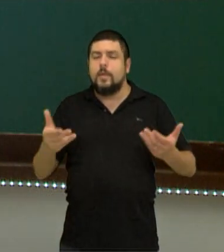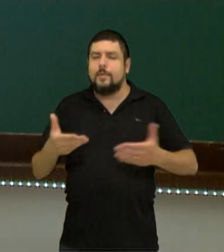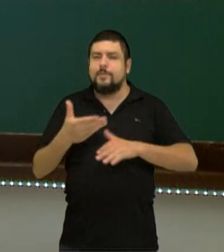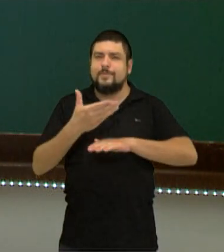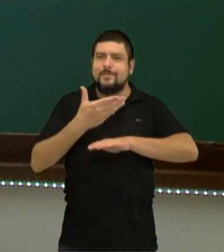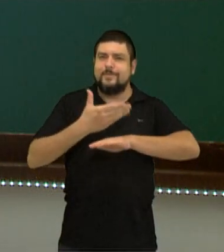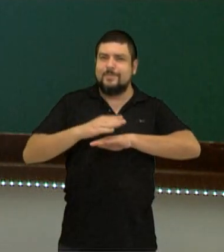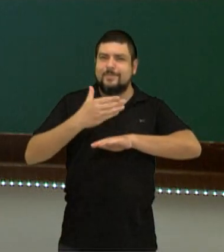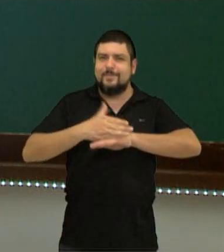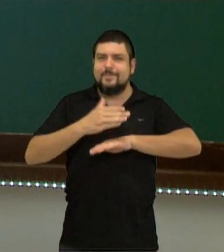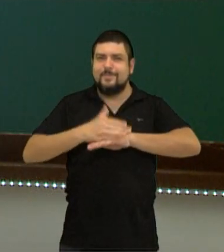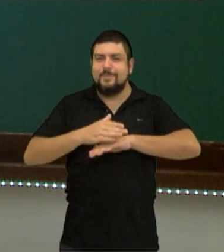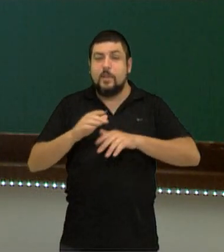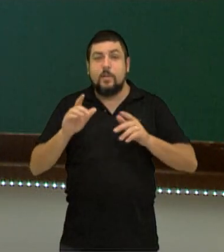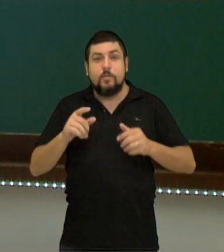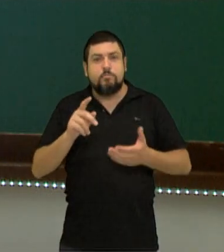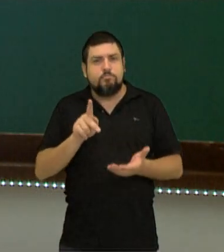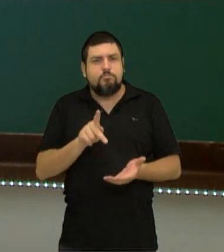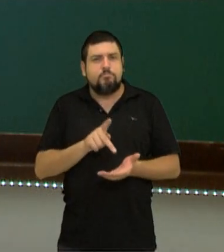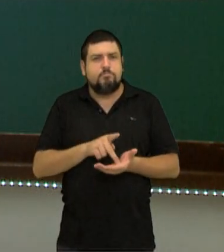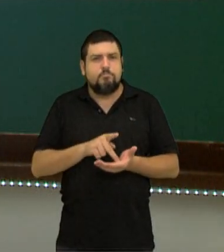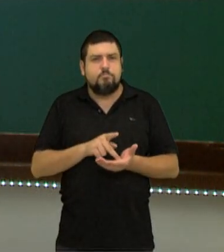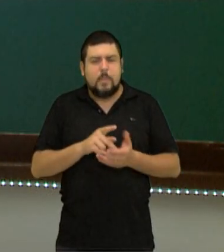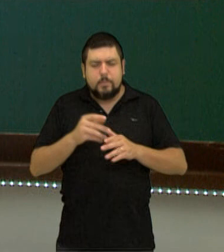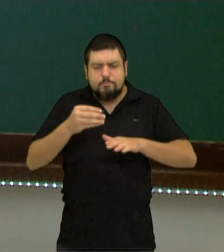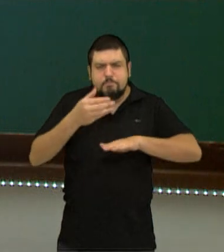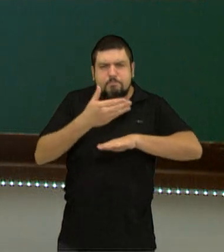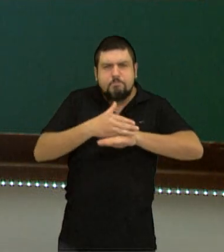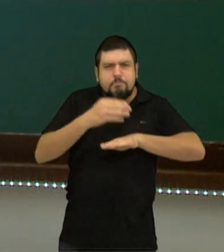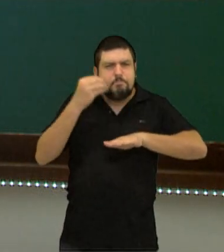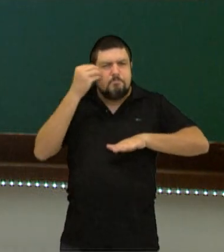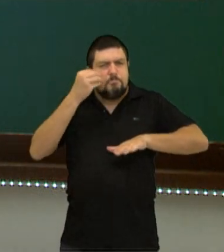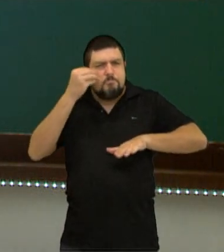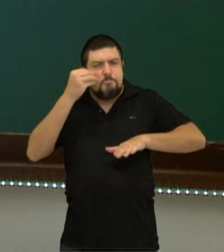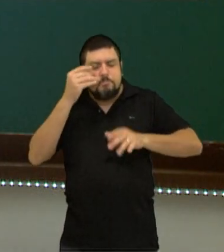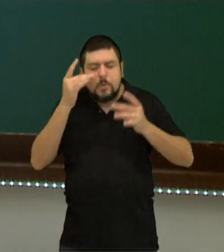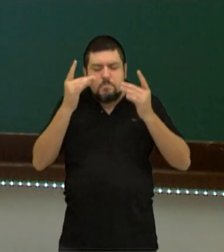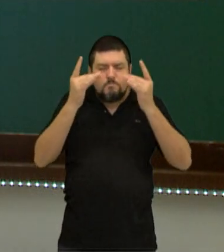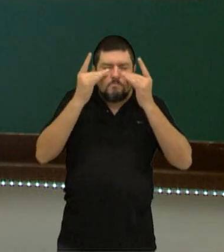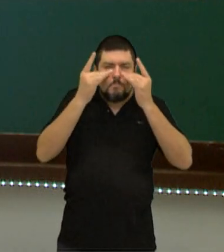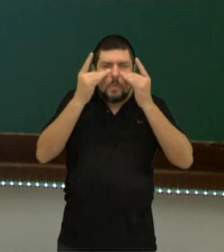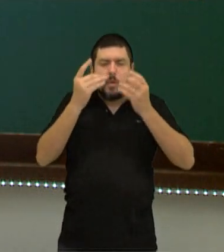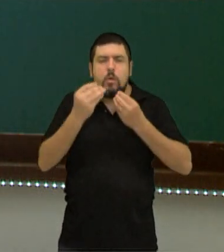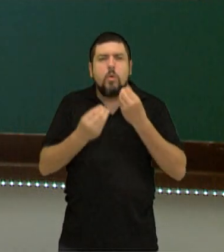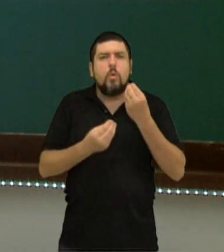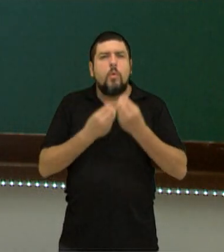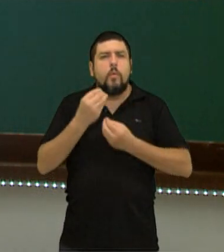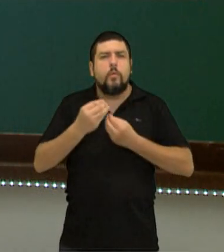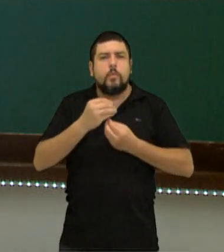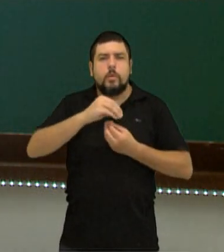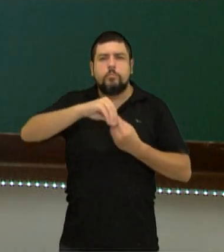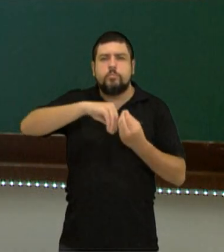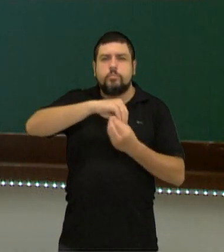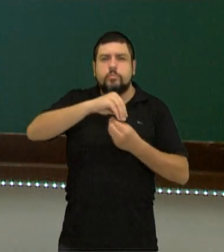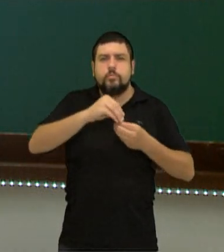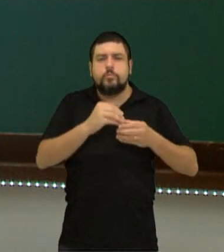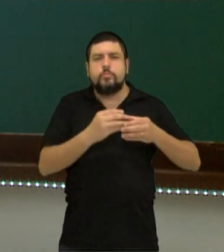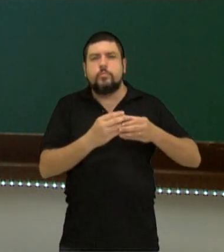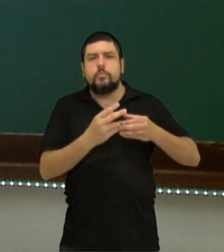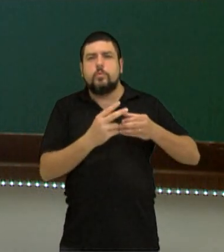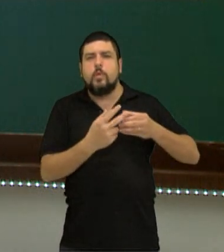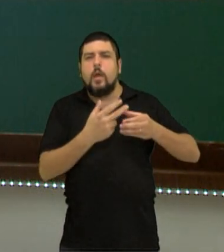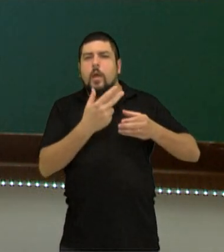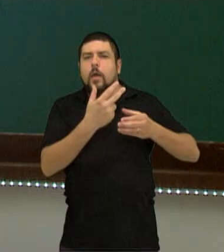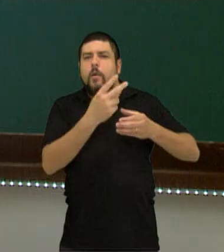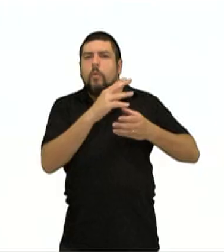legal, vamos pôr na prática, fazer um experimento observando misturas homogêneas. Então, para isso, nós